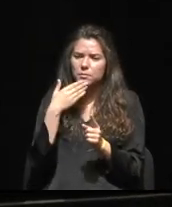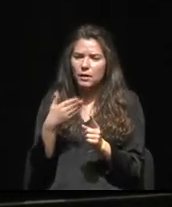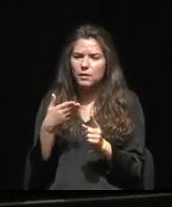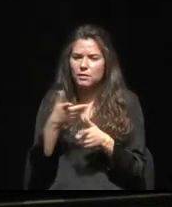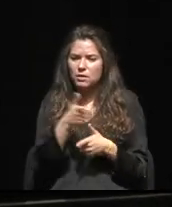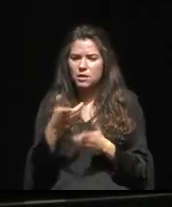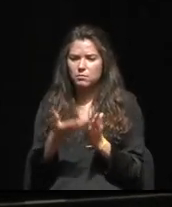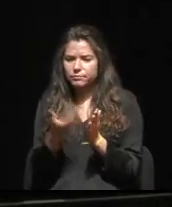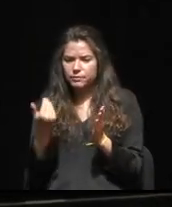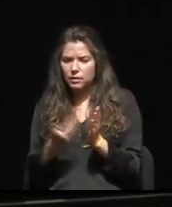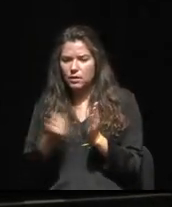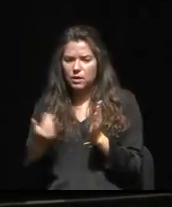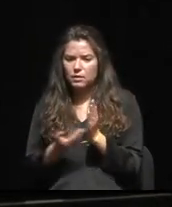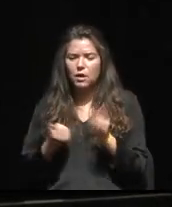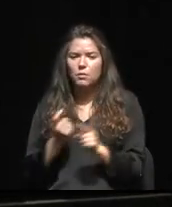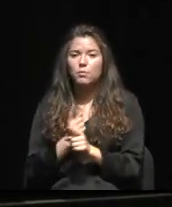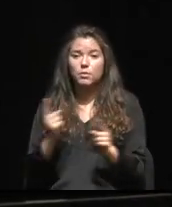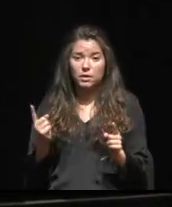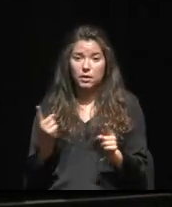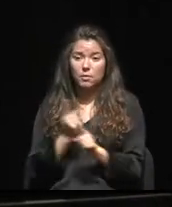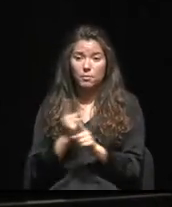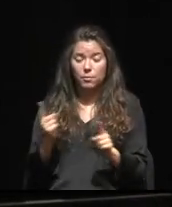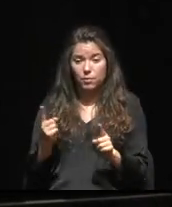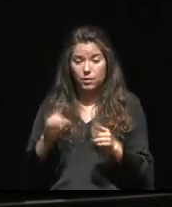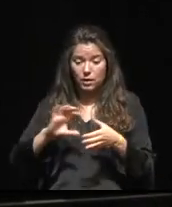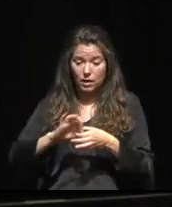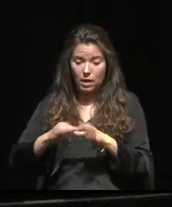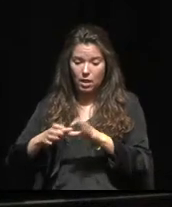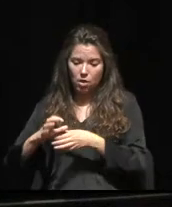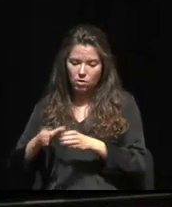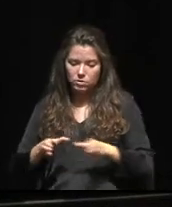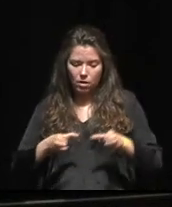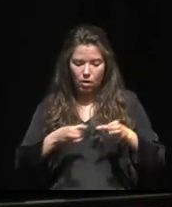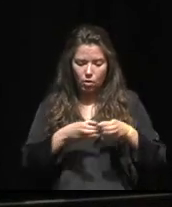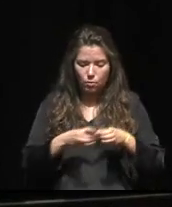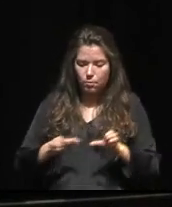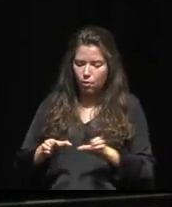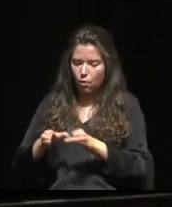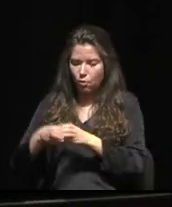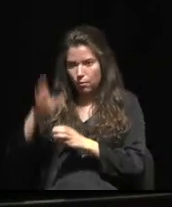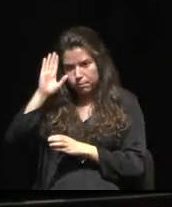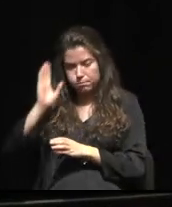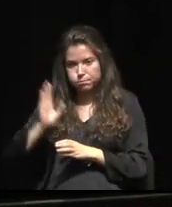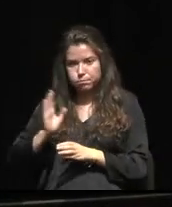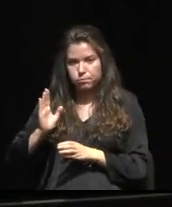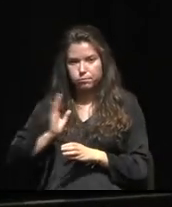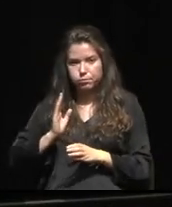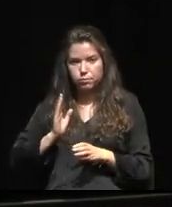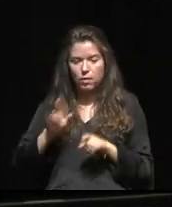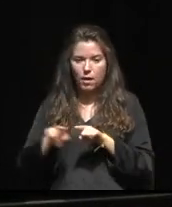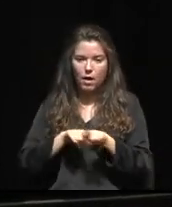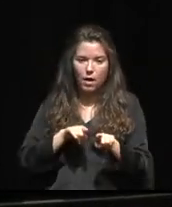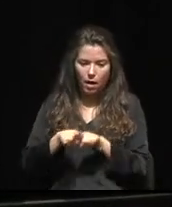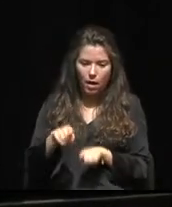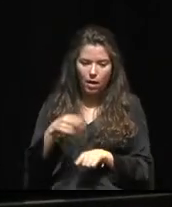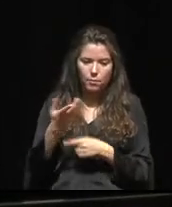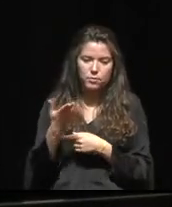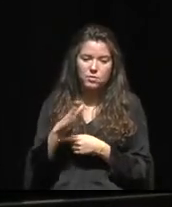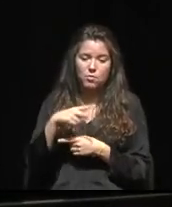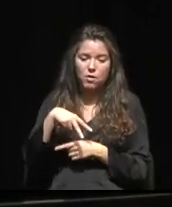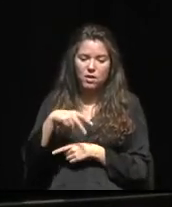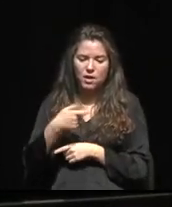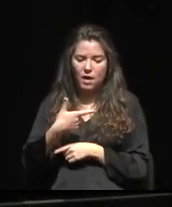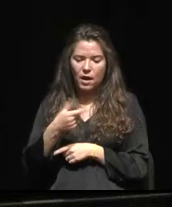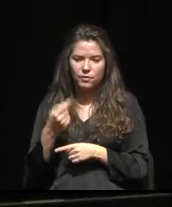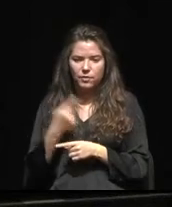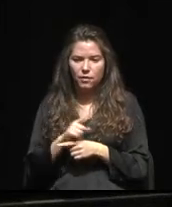Europa porque diz-nos também que a imposição Da Lógica de blocos político militares como a Nato deve ser afastado Então